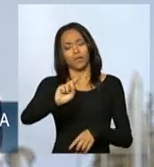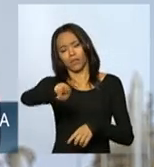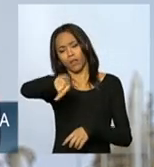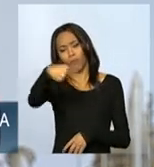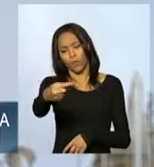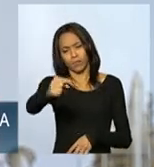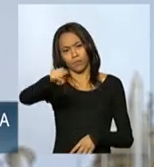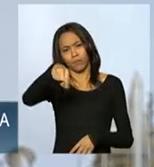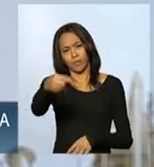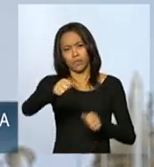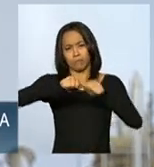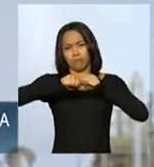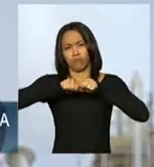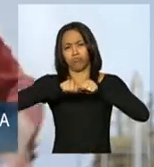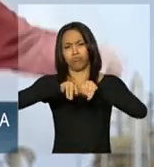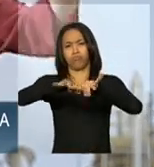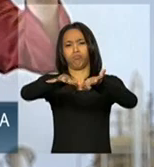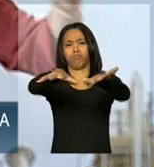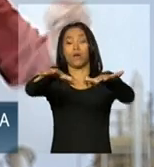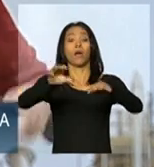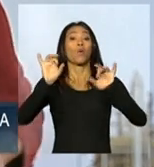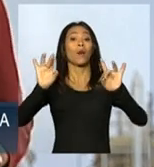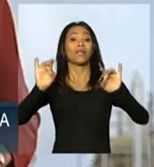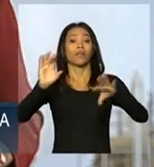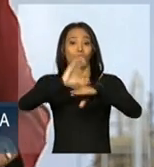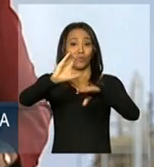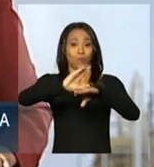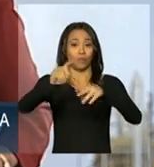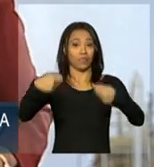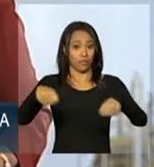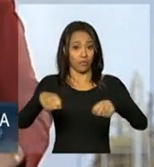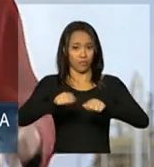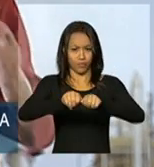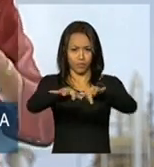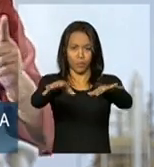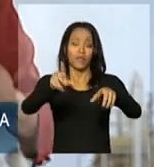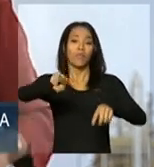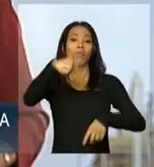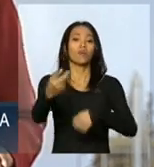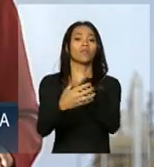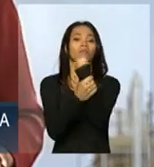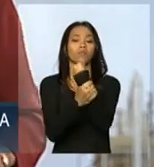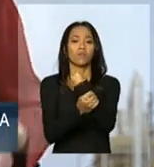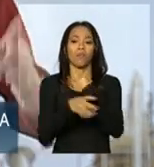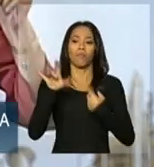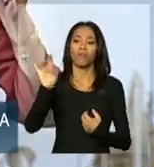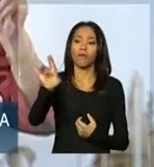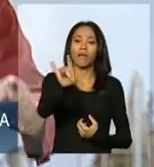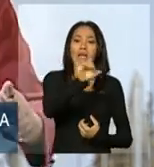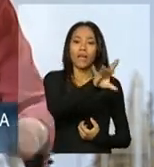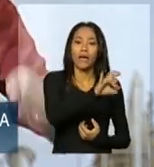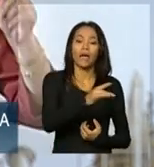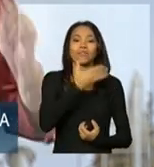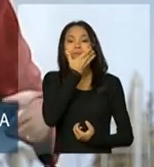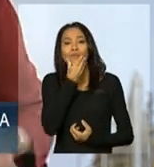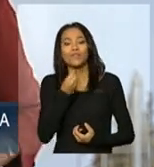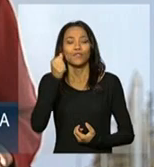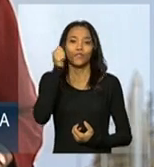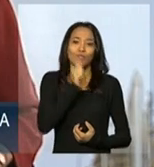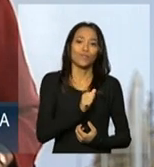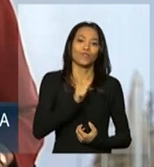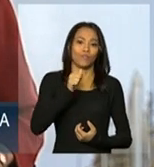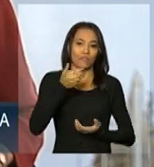temos de expandir a qualidade dos cursos. Depois nós temos de garantir para cada menino e